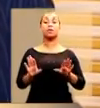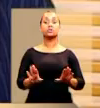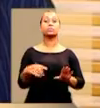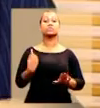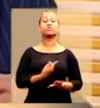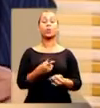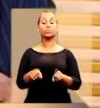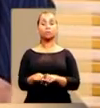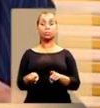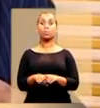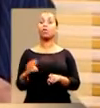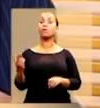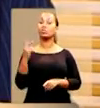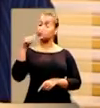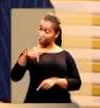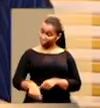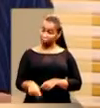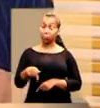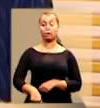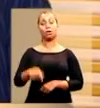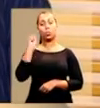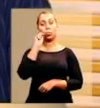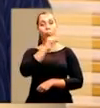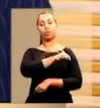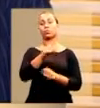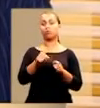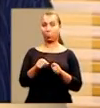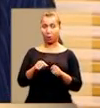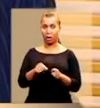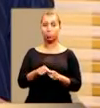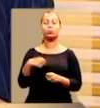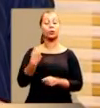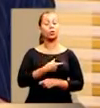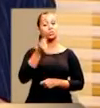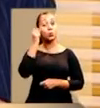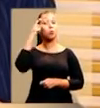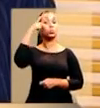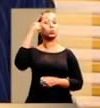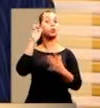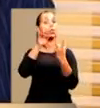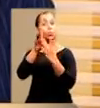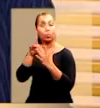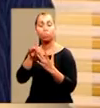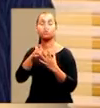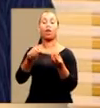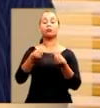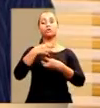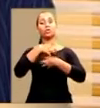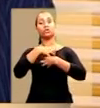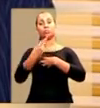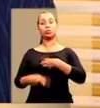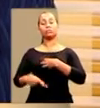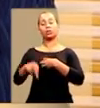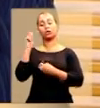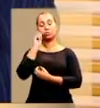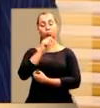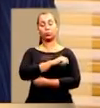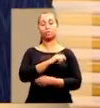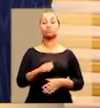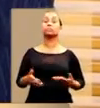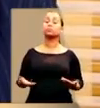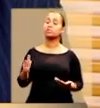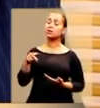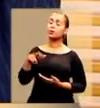Mas nós também vamos valorizar as coisas que o nosso artista produz, para a nossa comunidade também ter contato com esse sentimento do artista